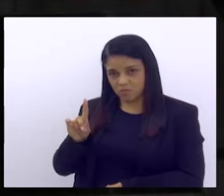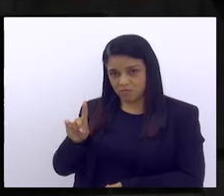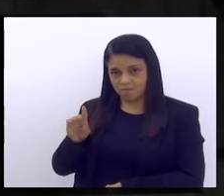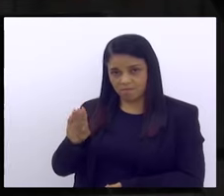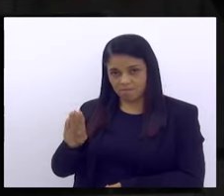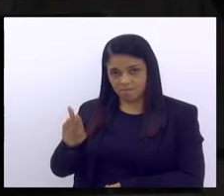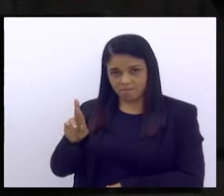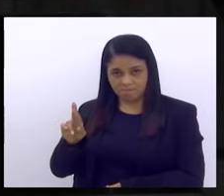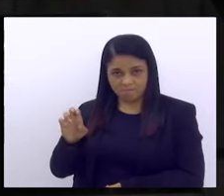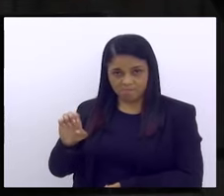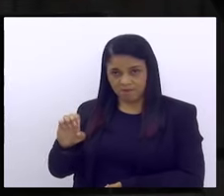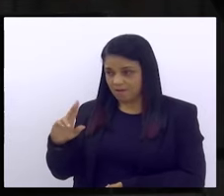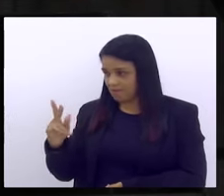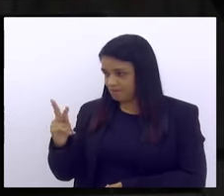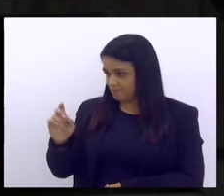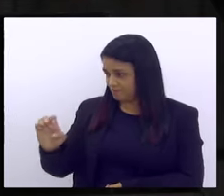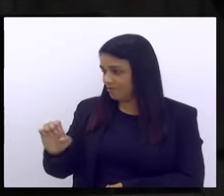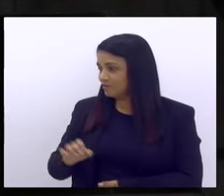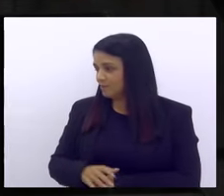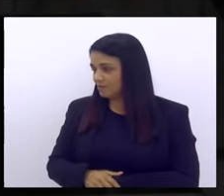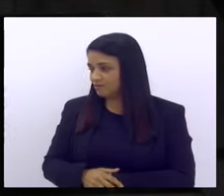que nós encontramos ontem?